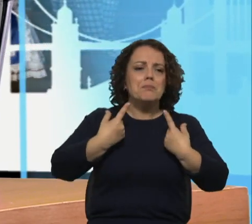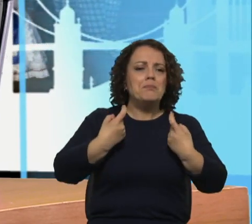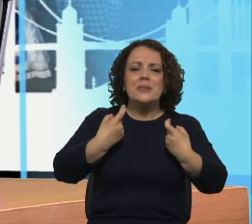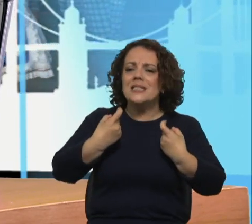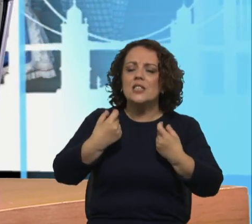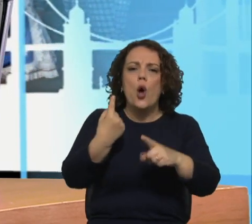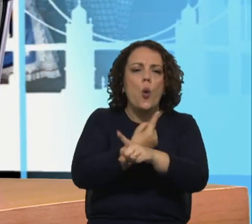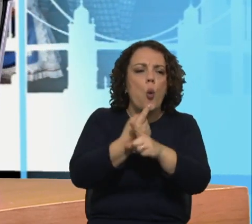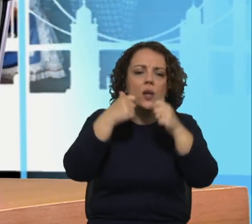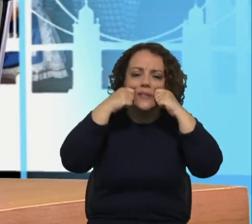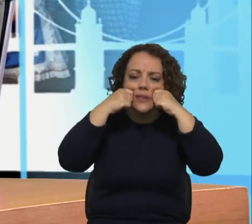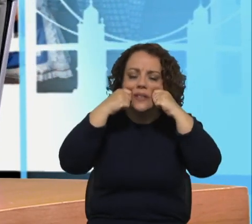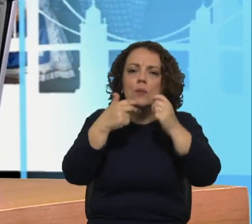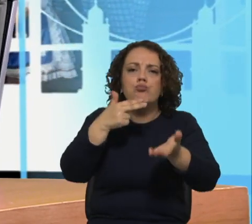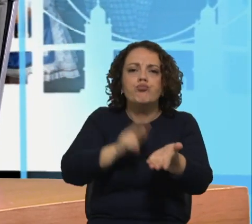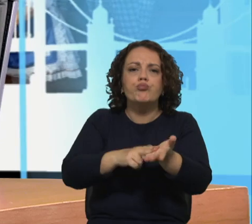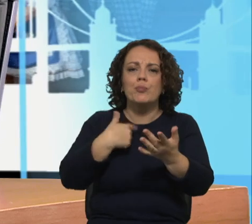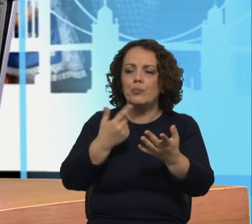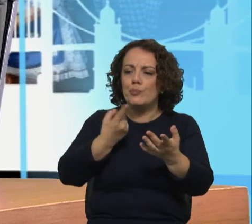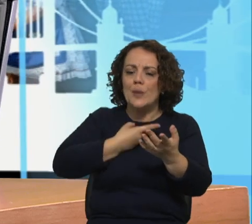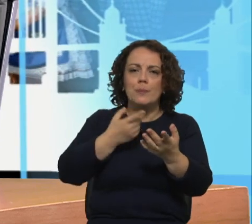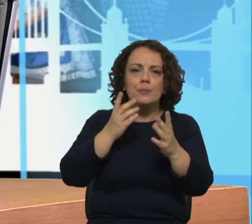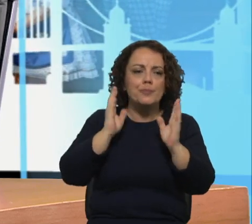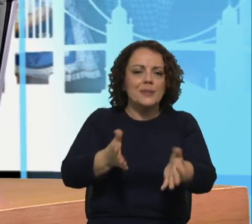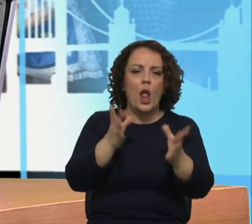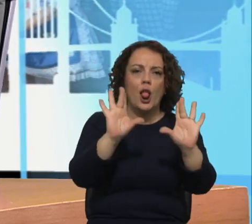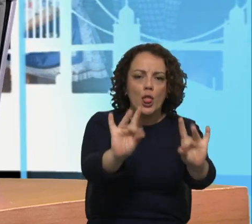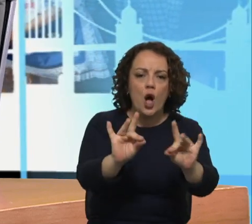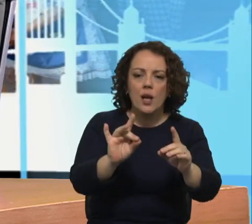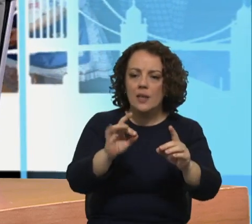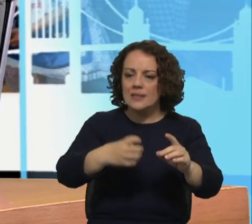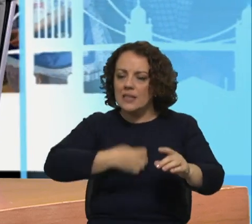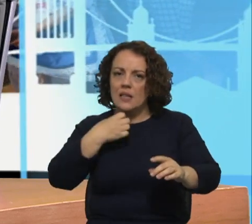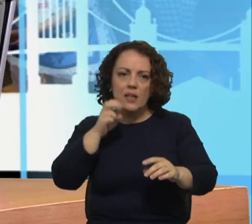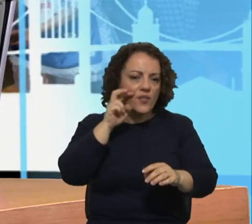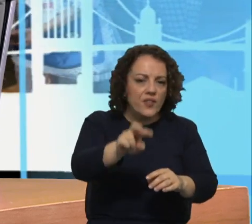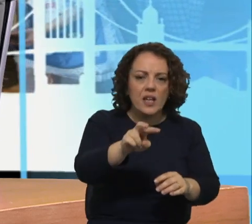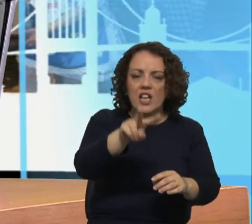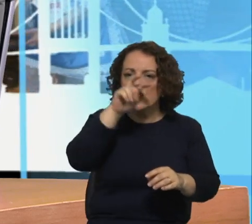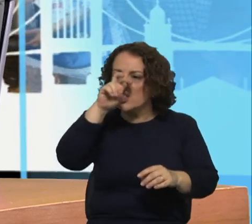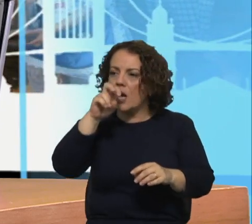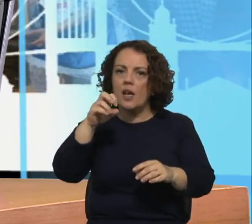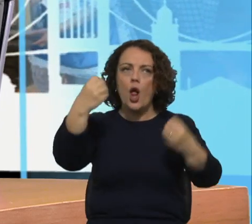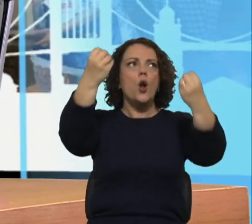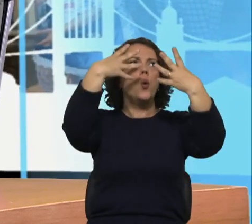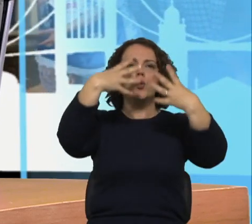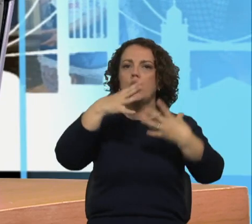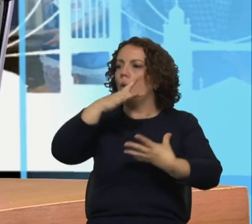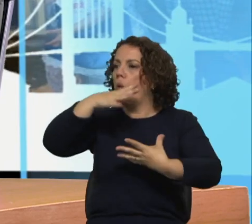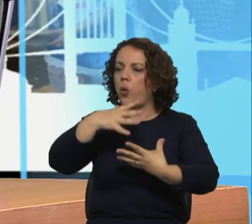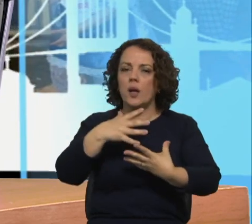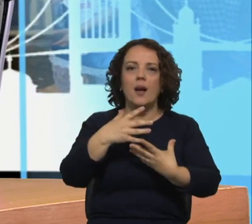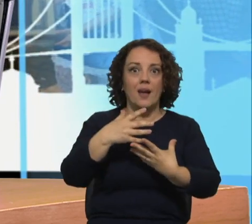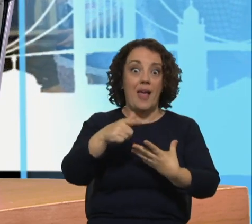seres de corpo, e, portanto, precisamos de tocar, de ver, de sentir, de cheirar, da luz, das cores, e, portanto, a liturgia usa